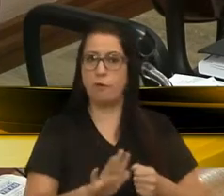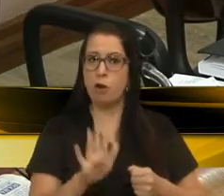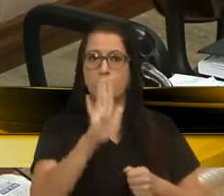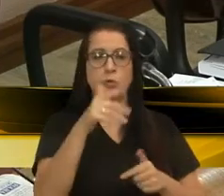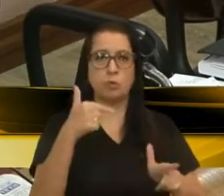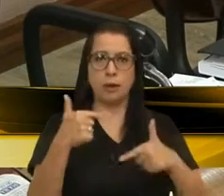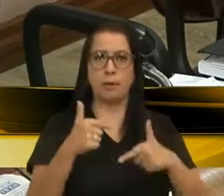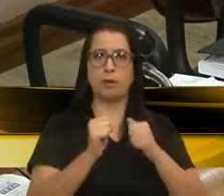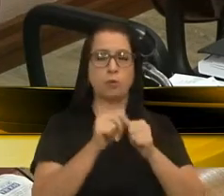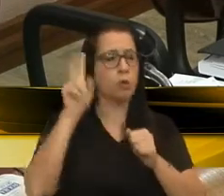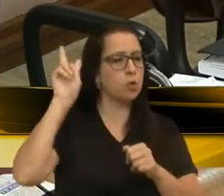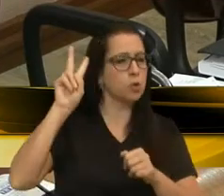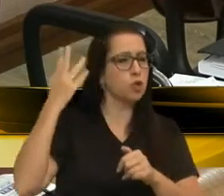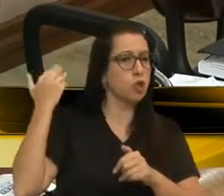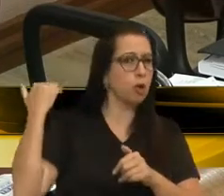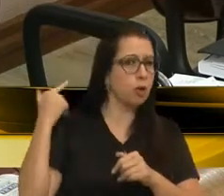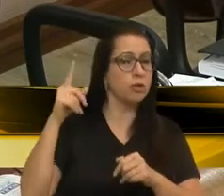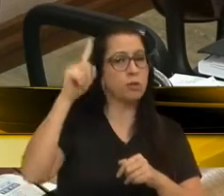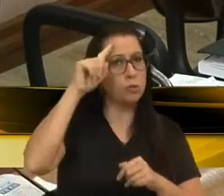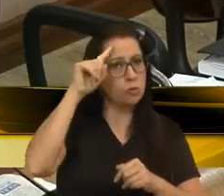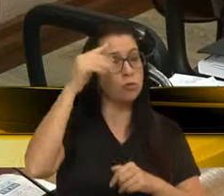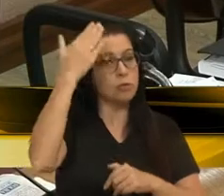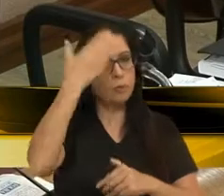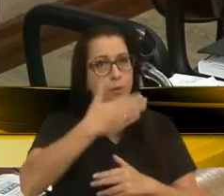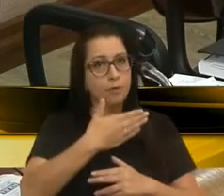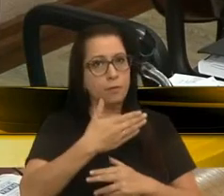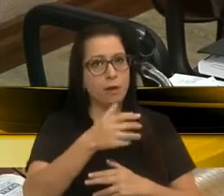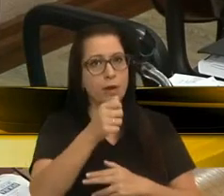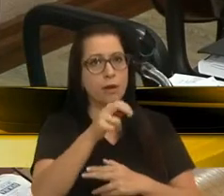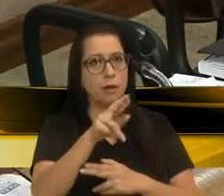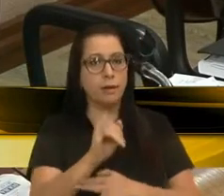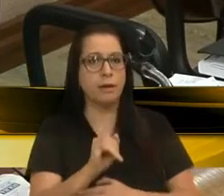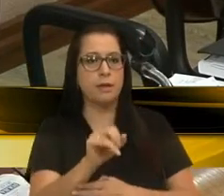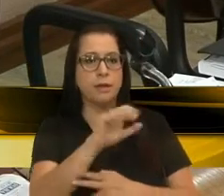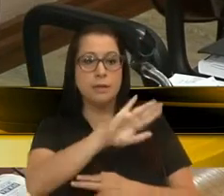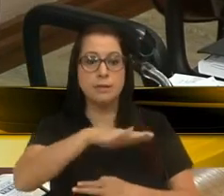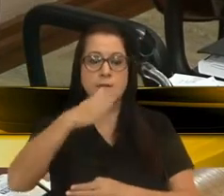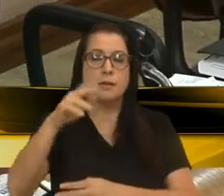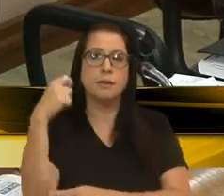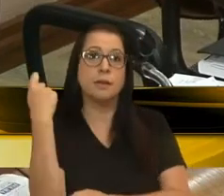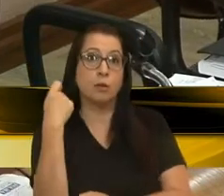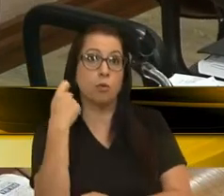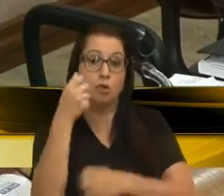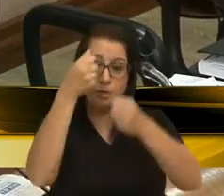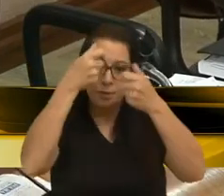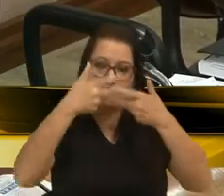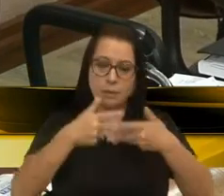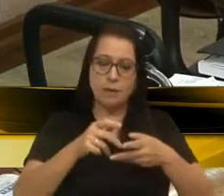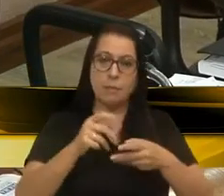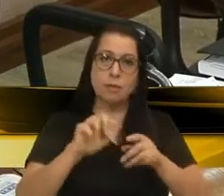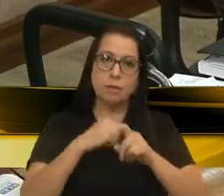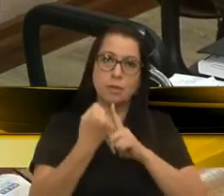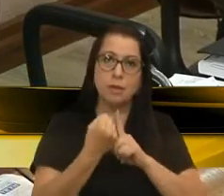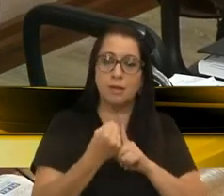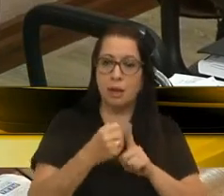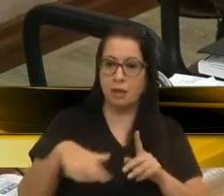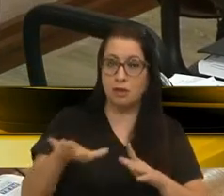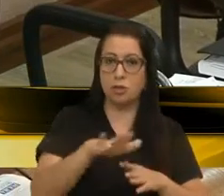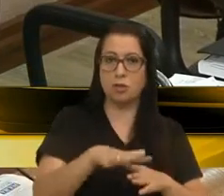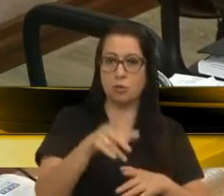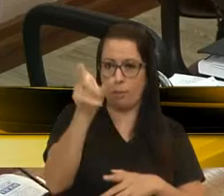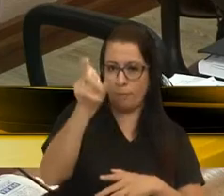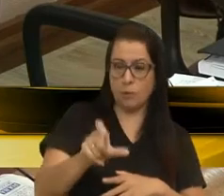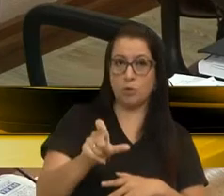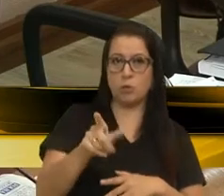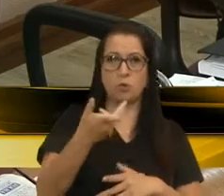prestado conforme a história e o dia a dia comprovam. A ARI Serra Gaúcha esclarece à sociedade que a postura hostil de políticos à